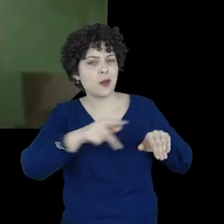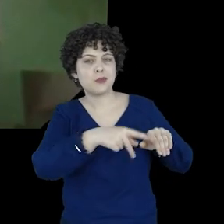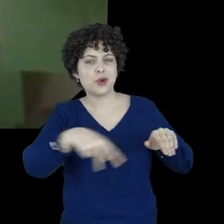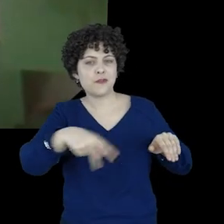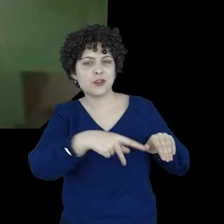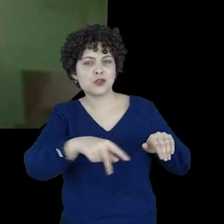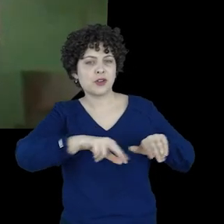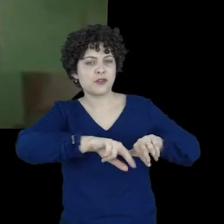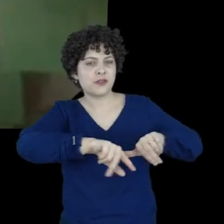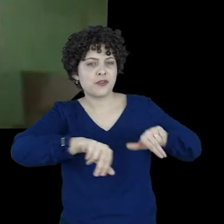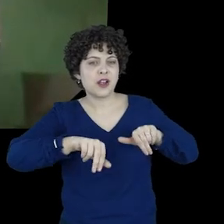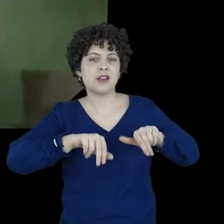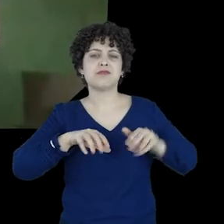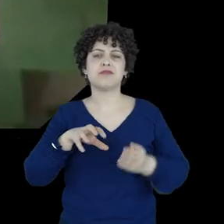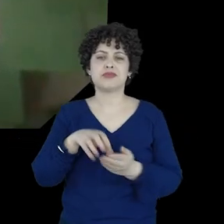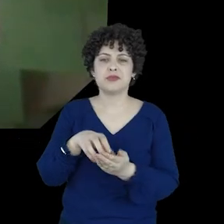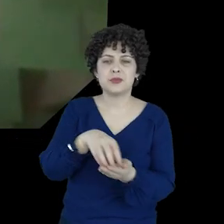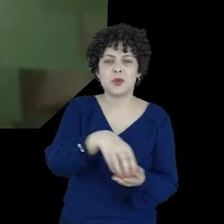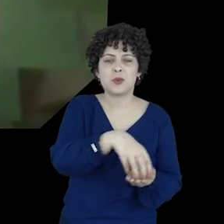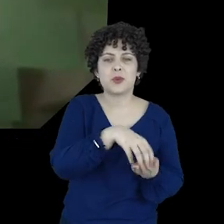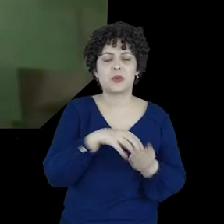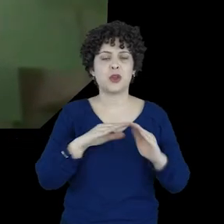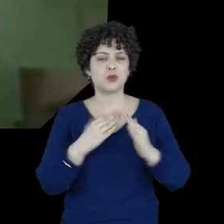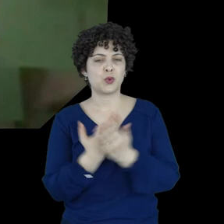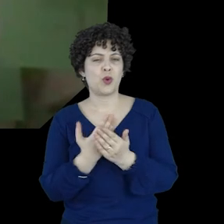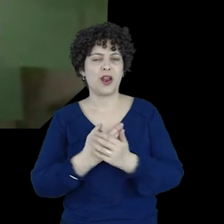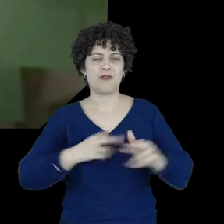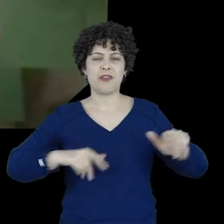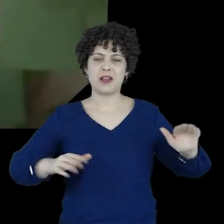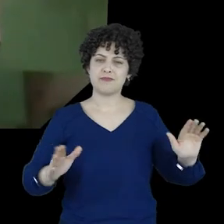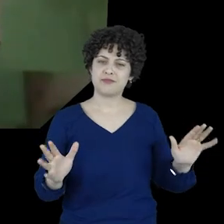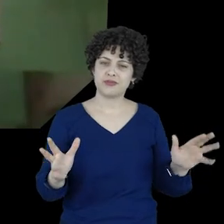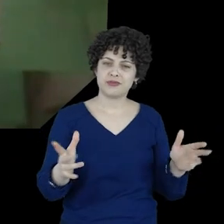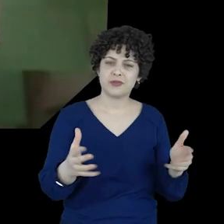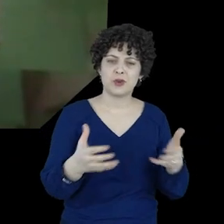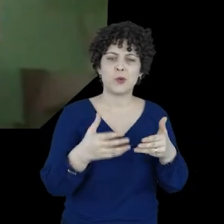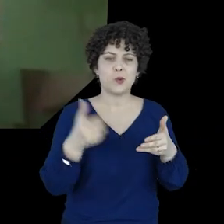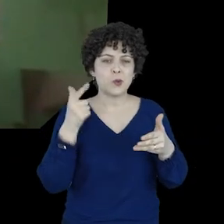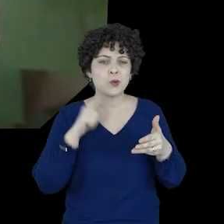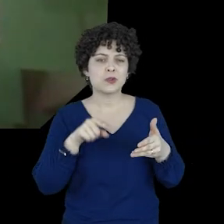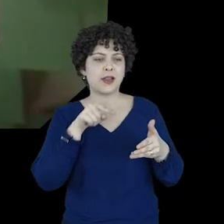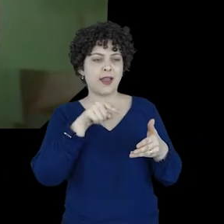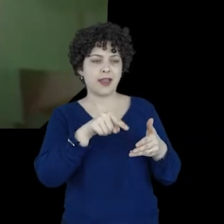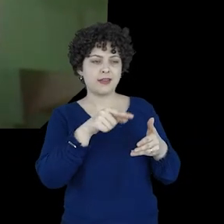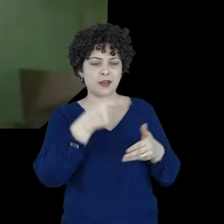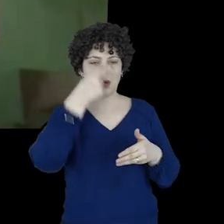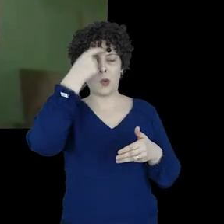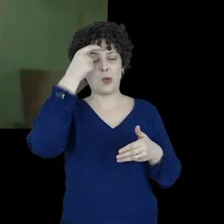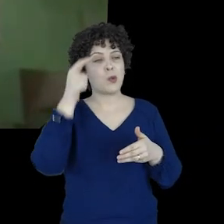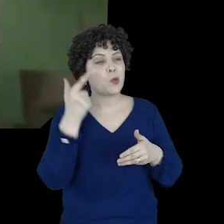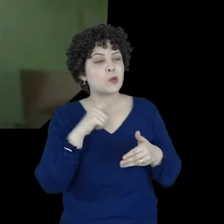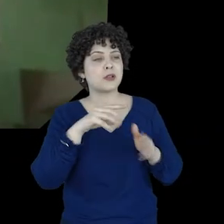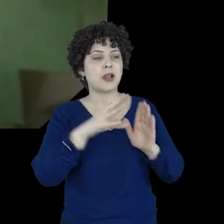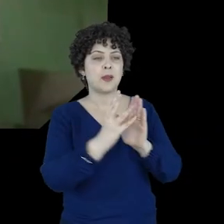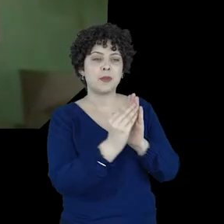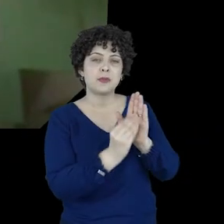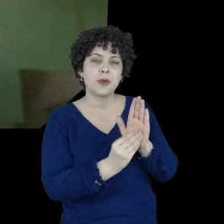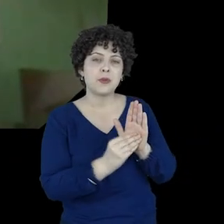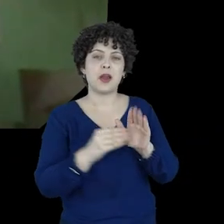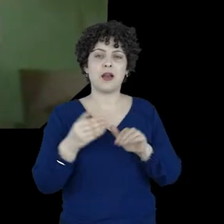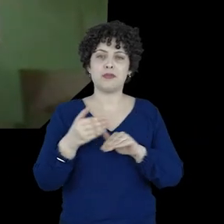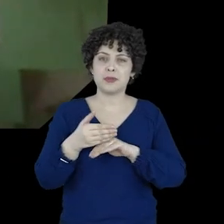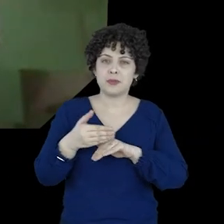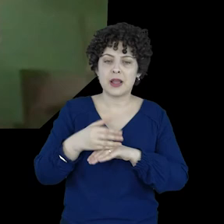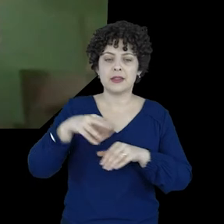Também engajamos professores em suas instituições educacionais para garantir que estejam incorporando algumas das